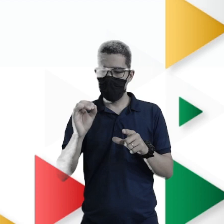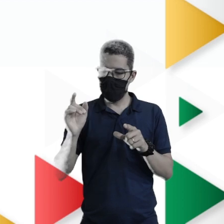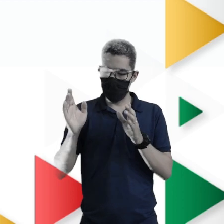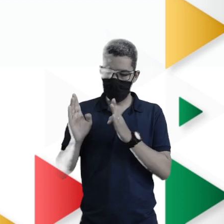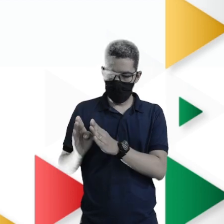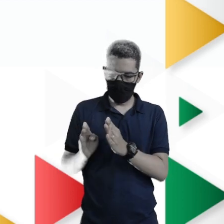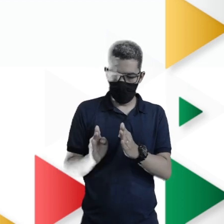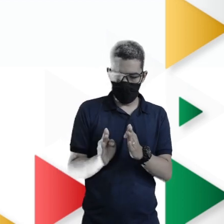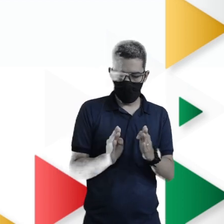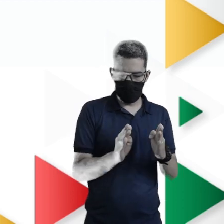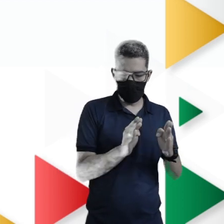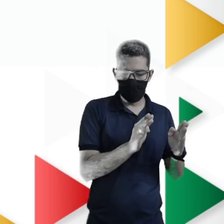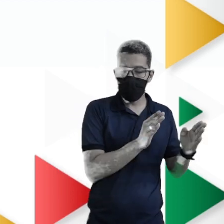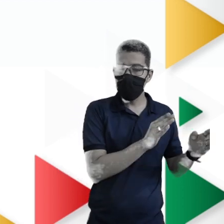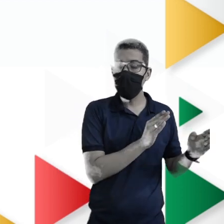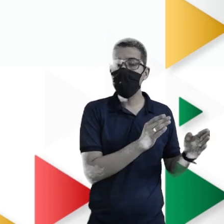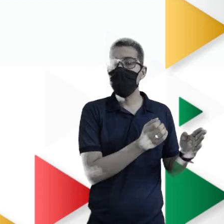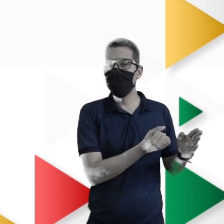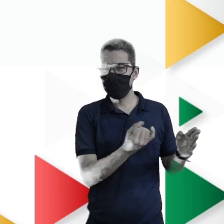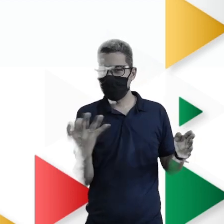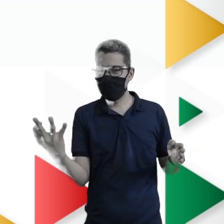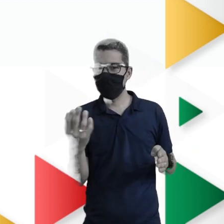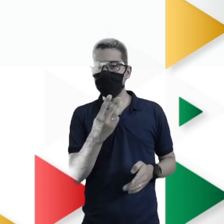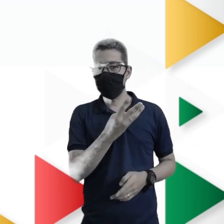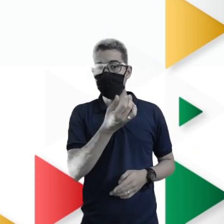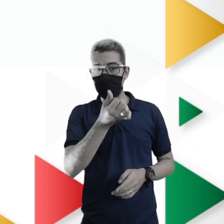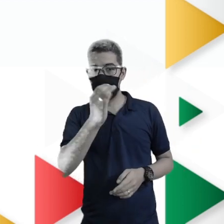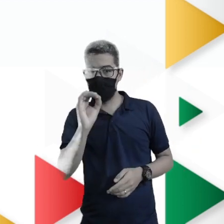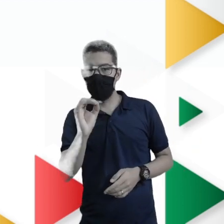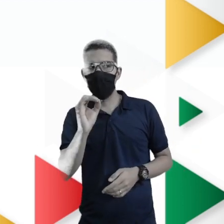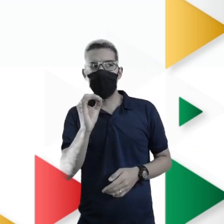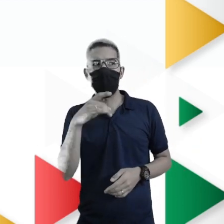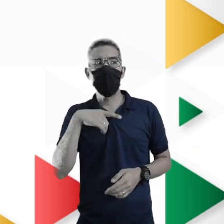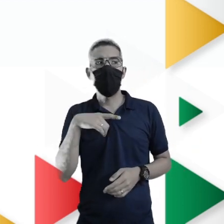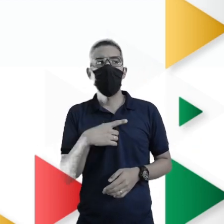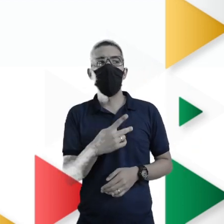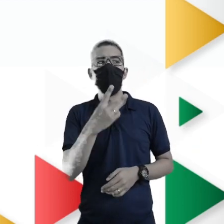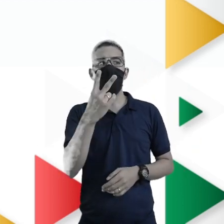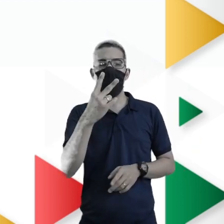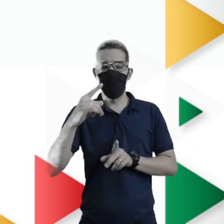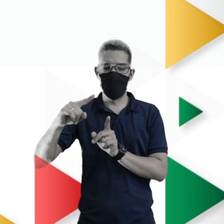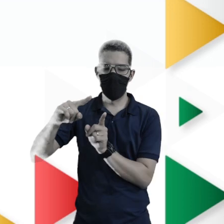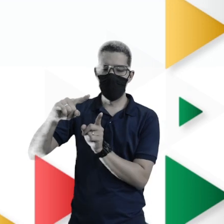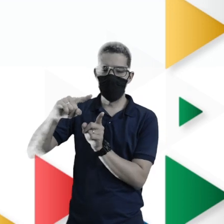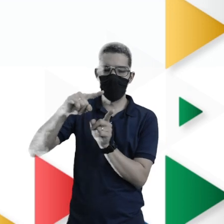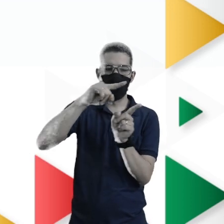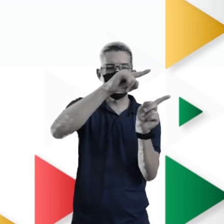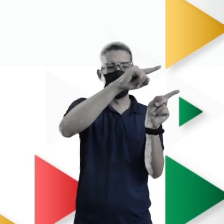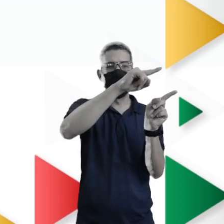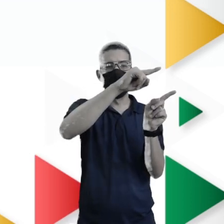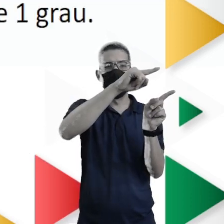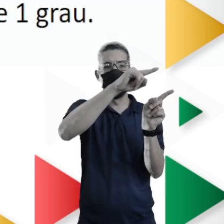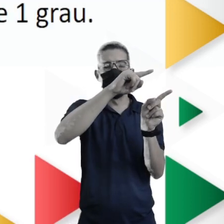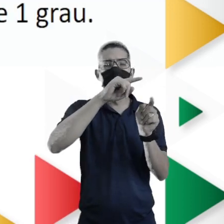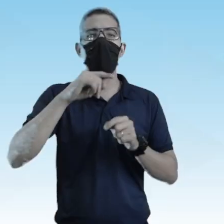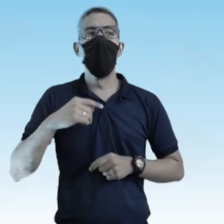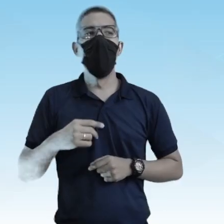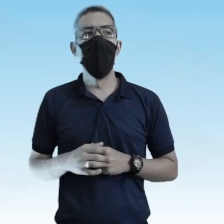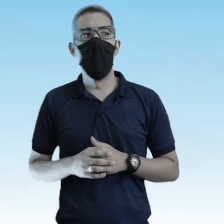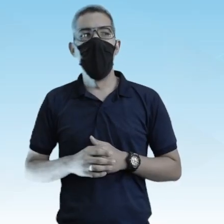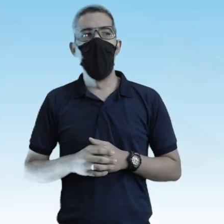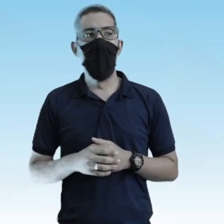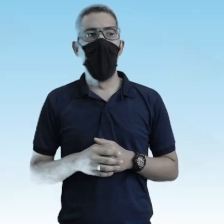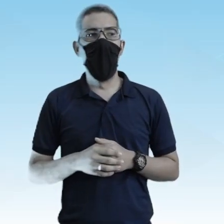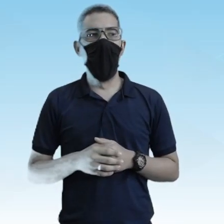a abertura, né, entre essas duas semi-retas aí, é 1 grau, tá certo? Fechou comigo? Então